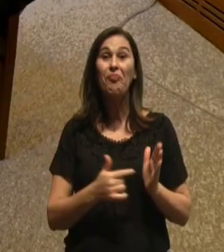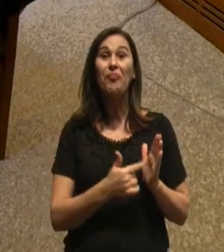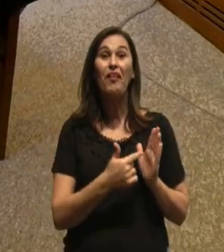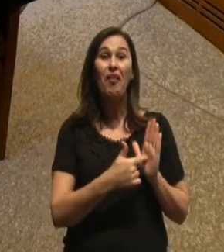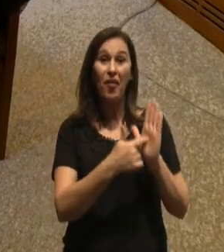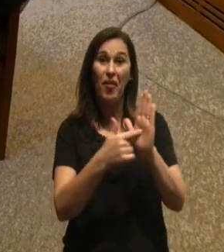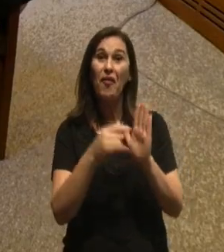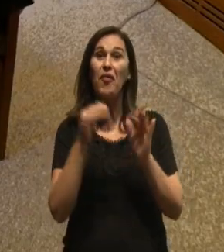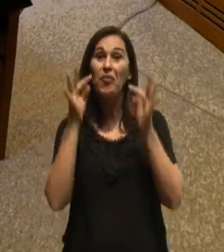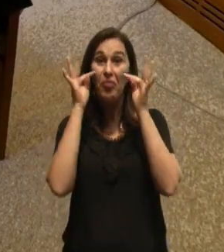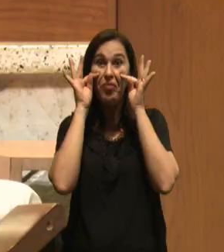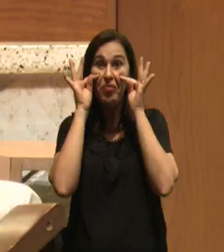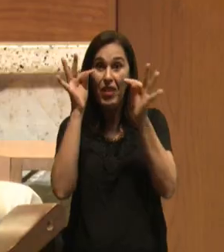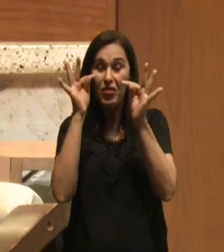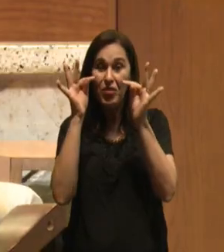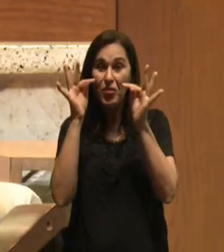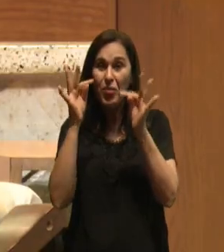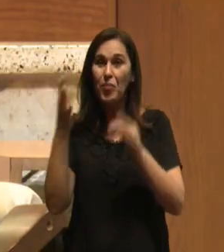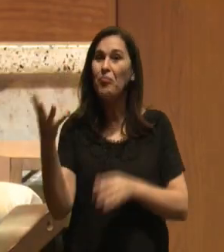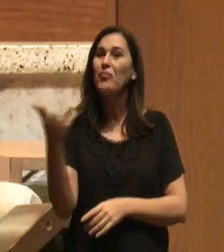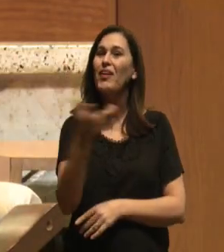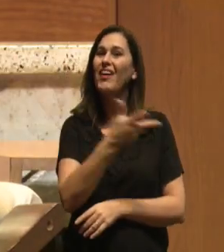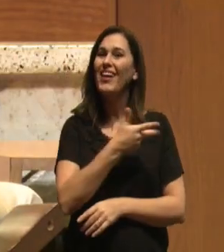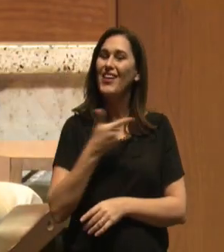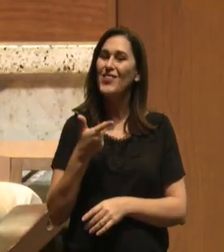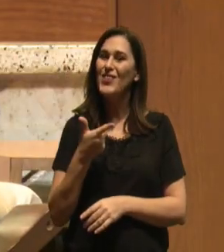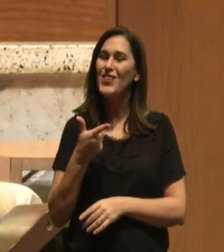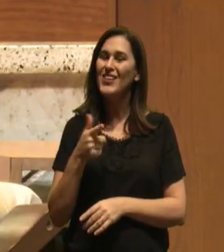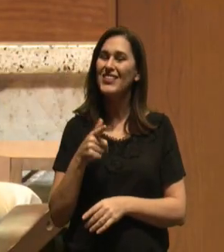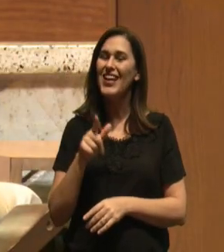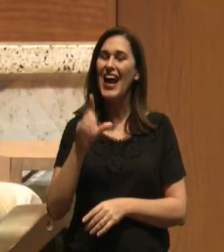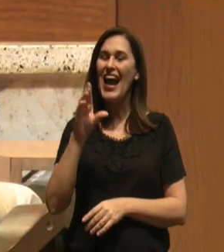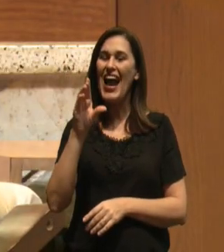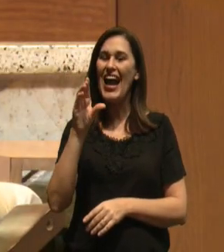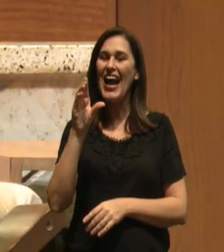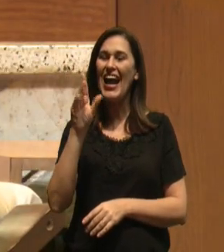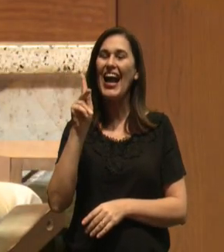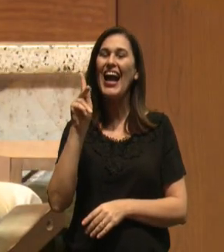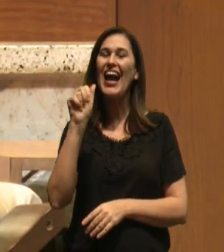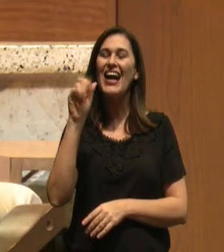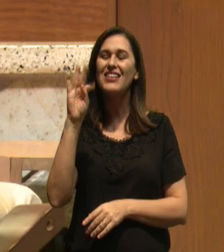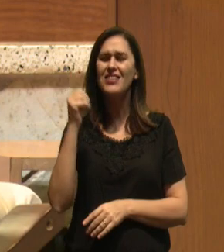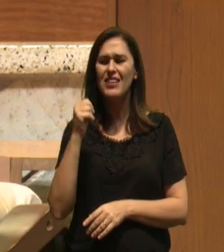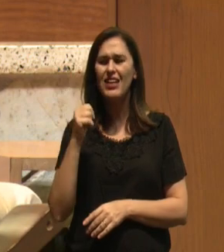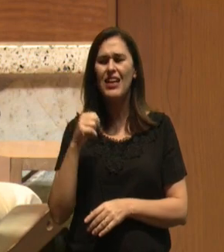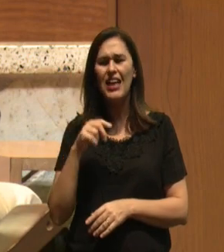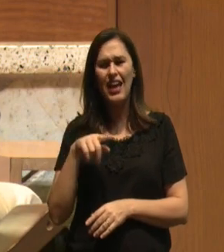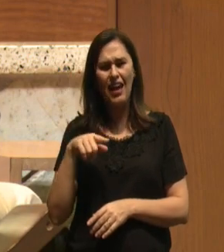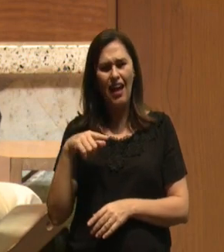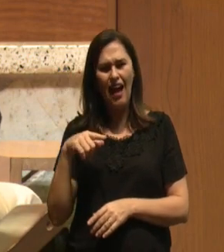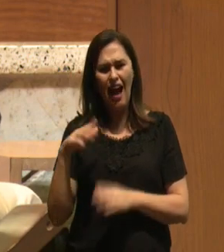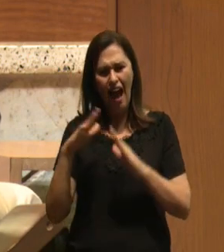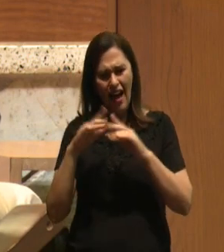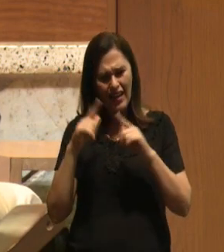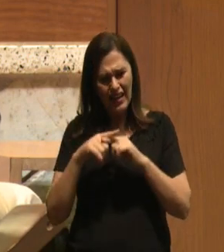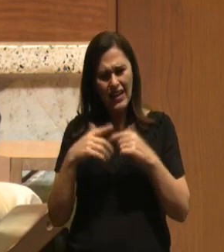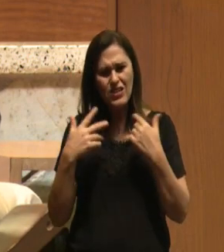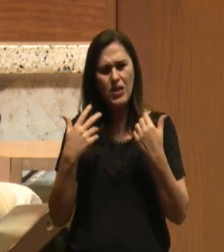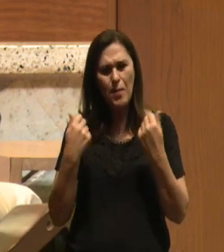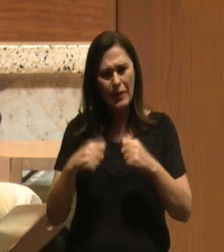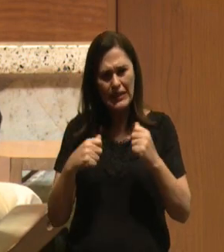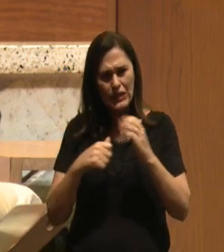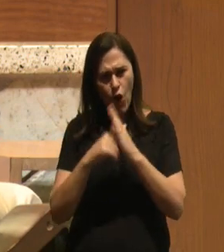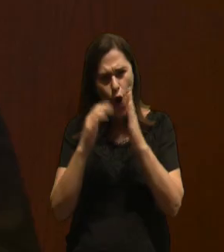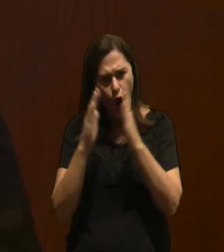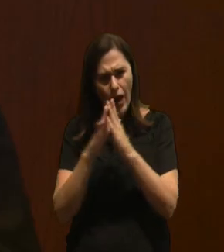grande testemunho da nossa querida irmã Cátia Carvalho. A igreja simpatiza em orar também por esse ministério que